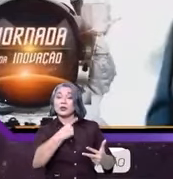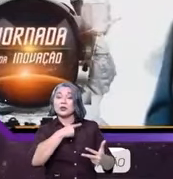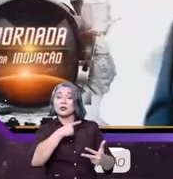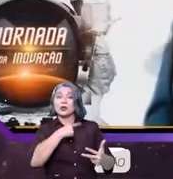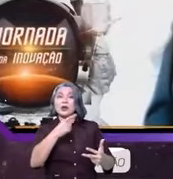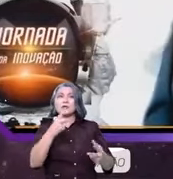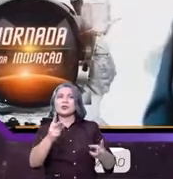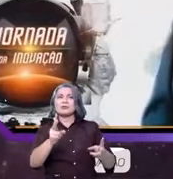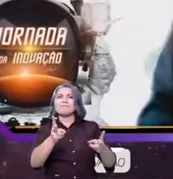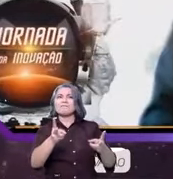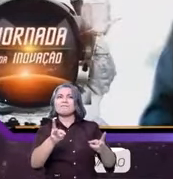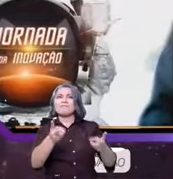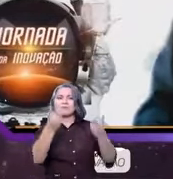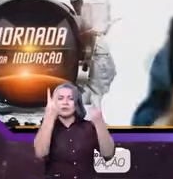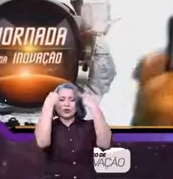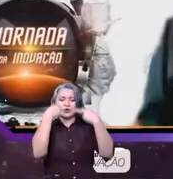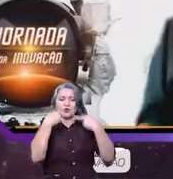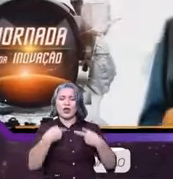vê